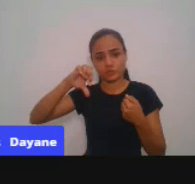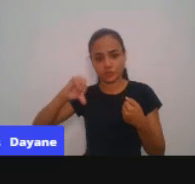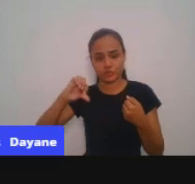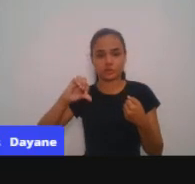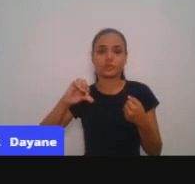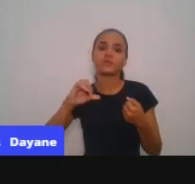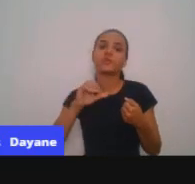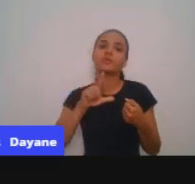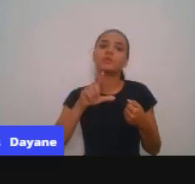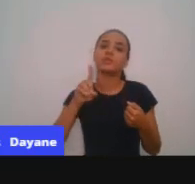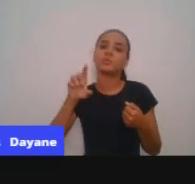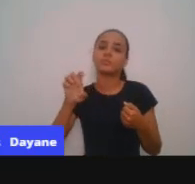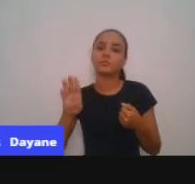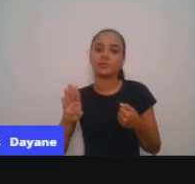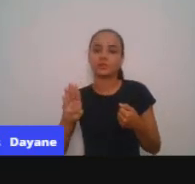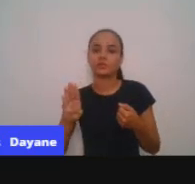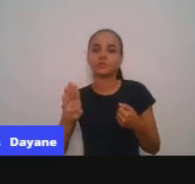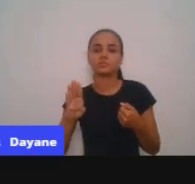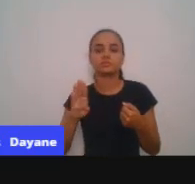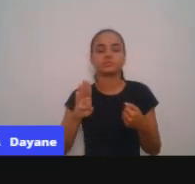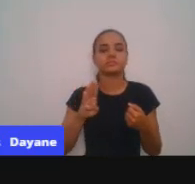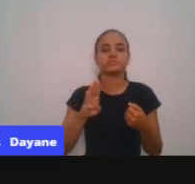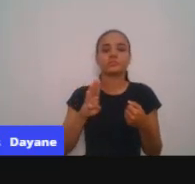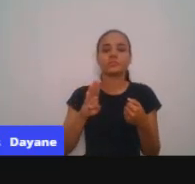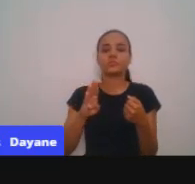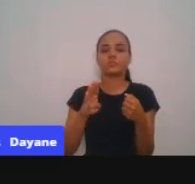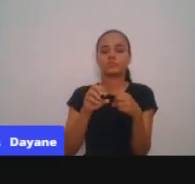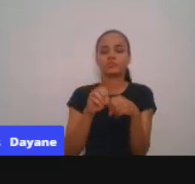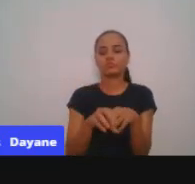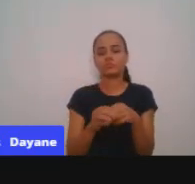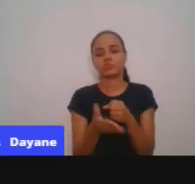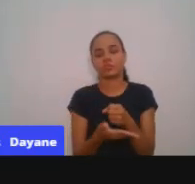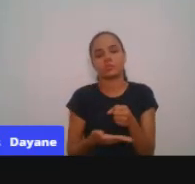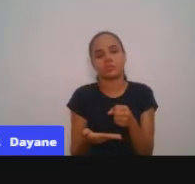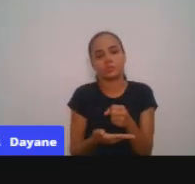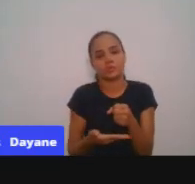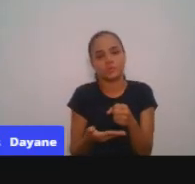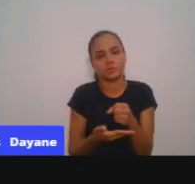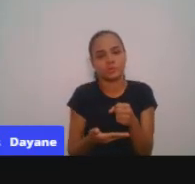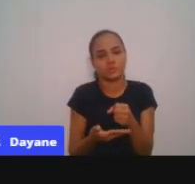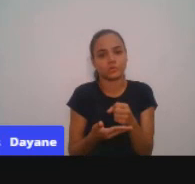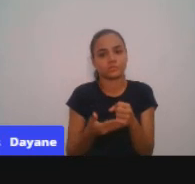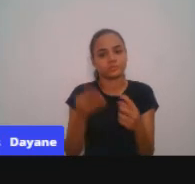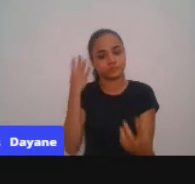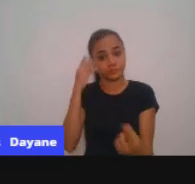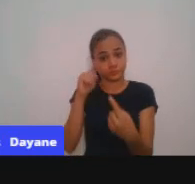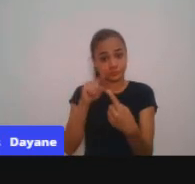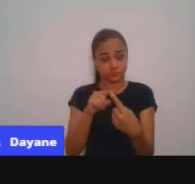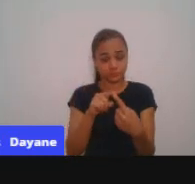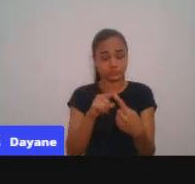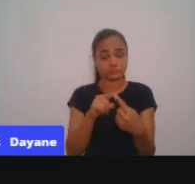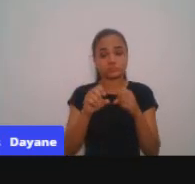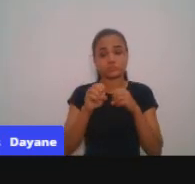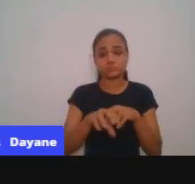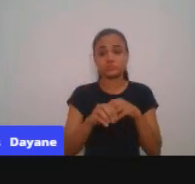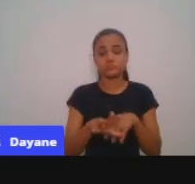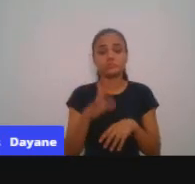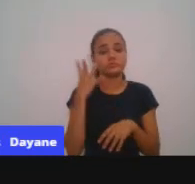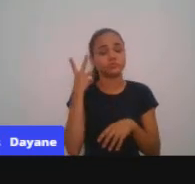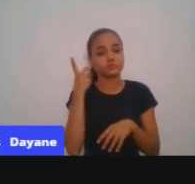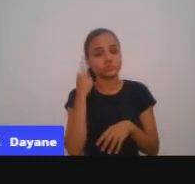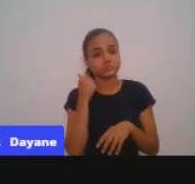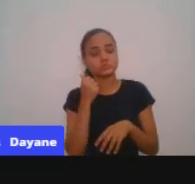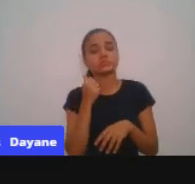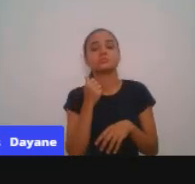e vai dizer qual é a finalidade dela. Então, a finalidade da educação infantil é a formação integral da criança até